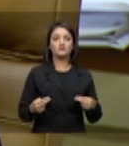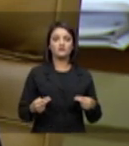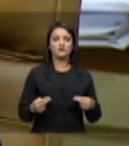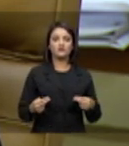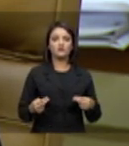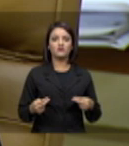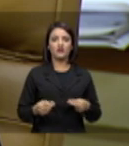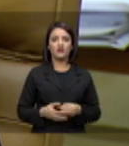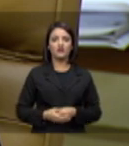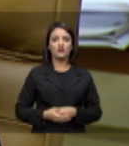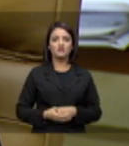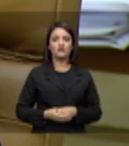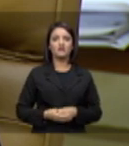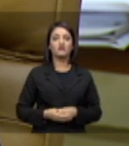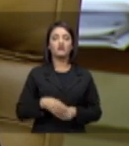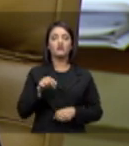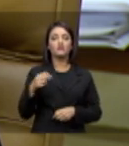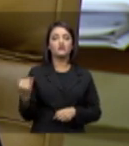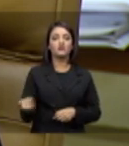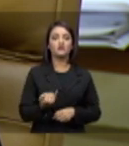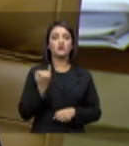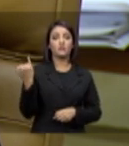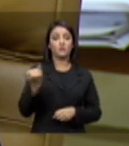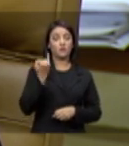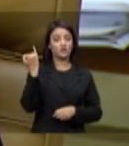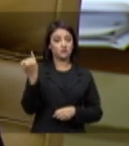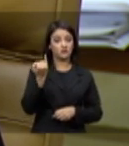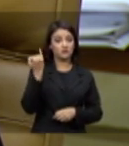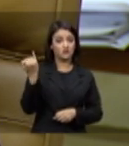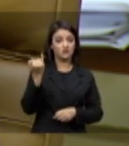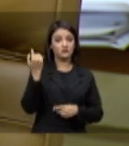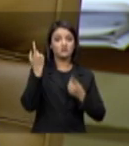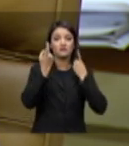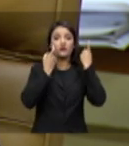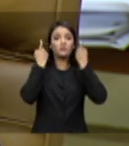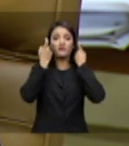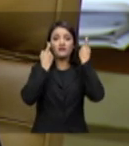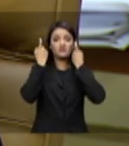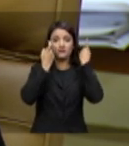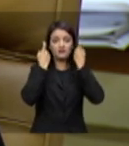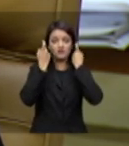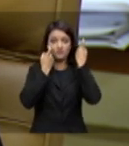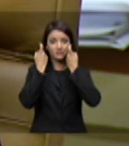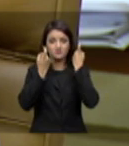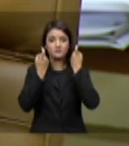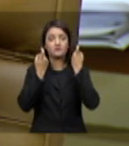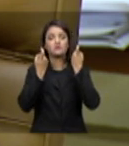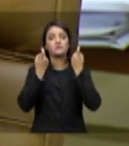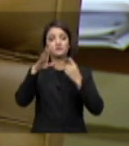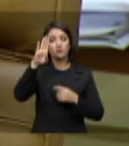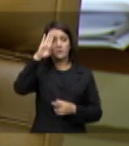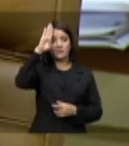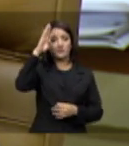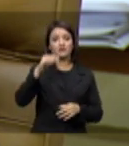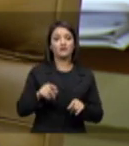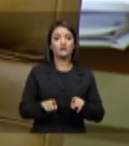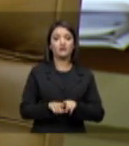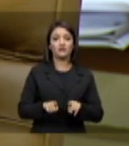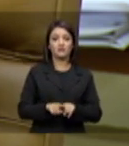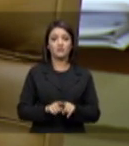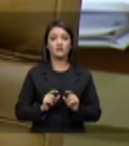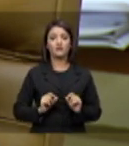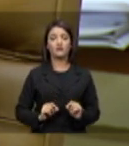da importância ea relevância e preocupação prioritária que a disse p neste momento de crise